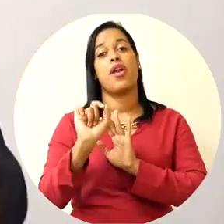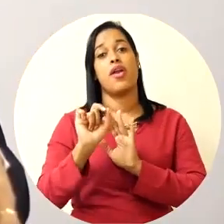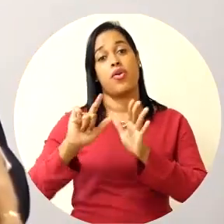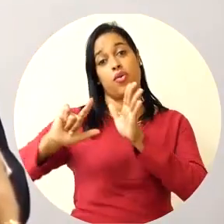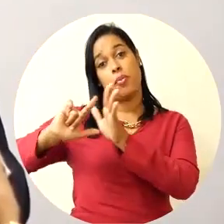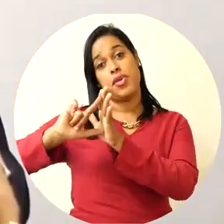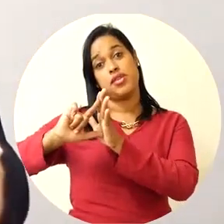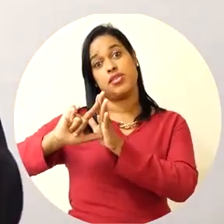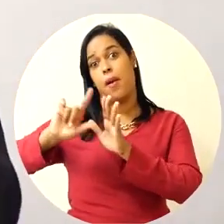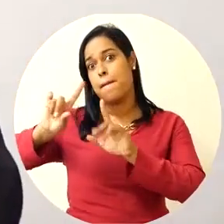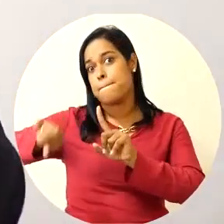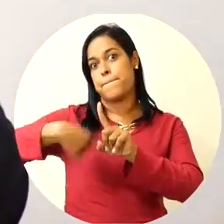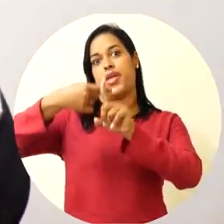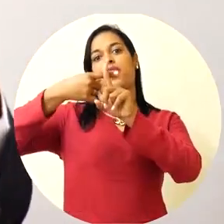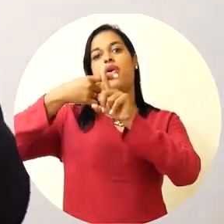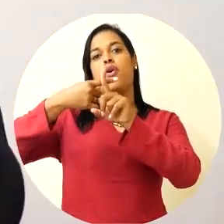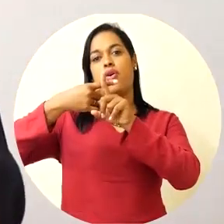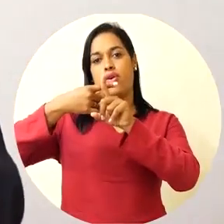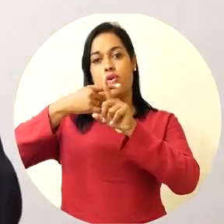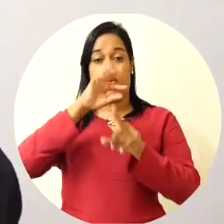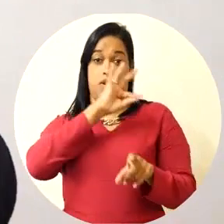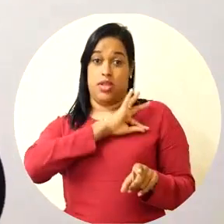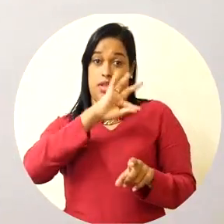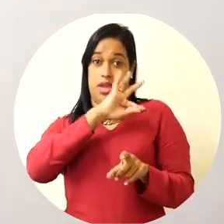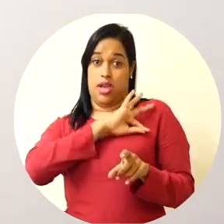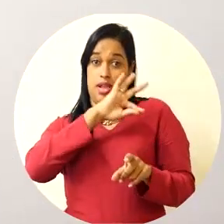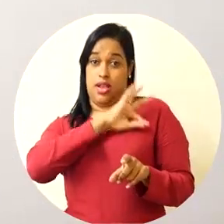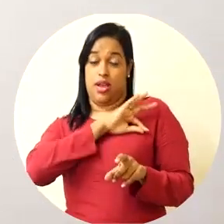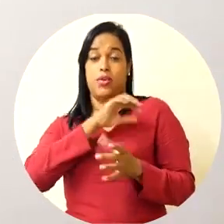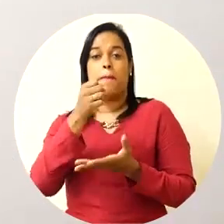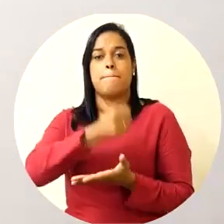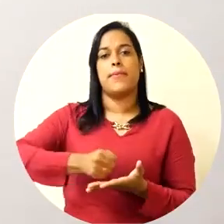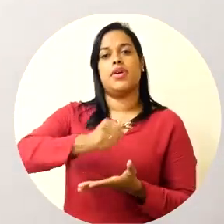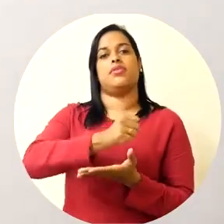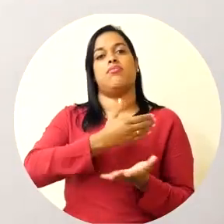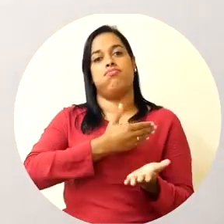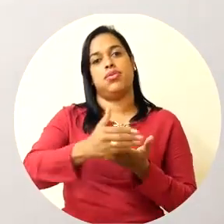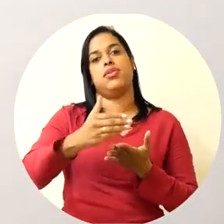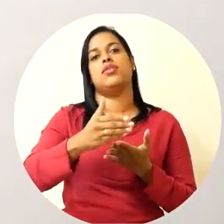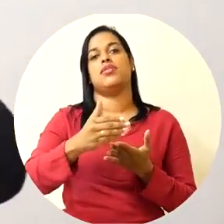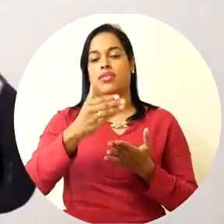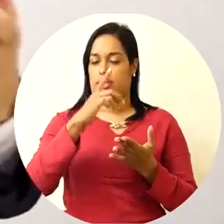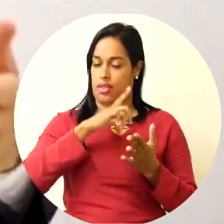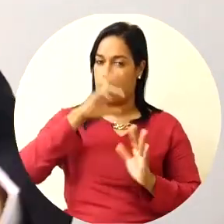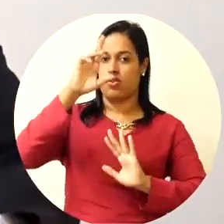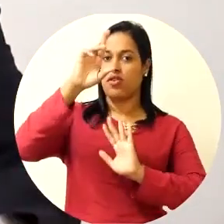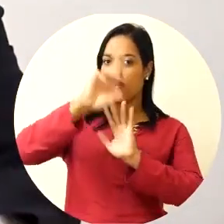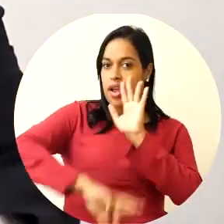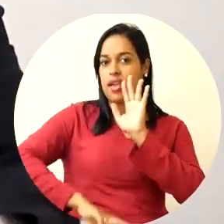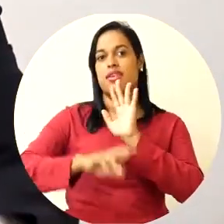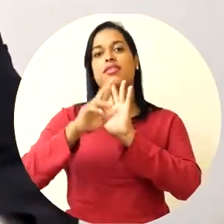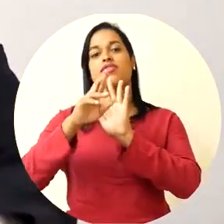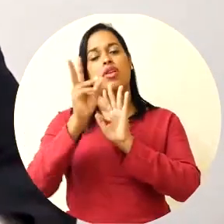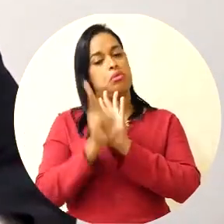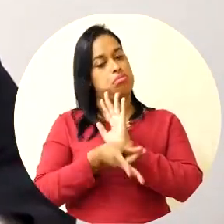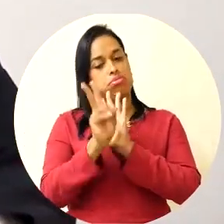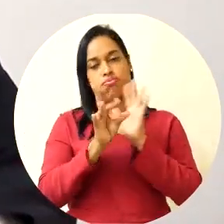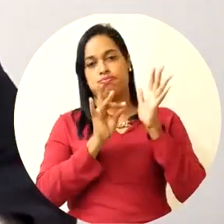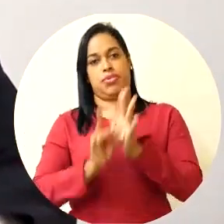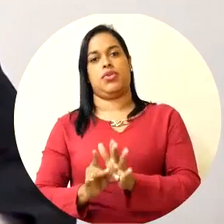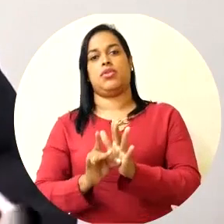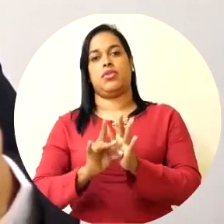no comércio é o salário maior, qual seja o salário comercial. Então, as normas favoráveis,